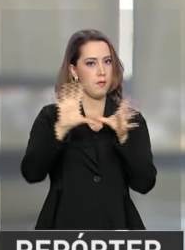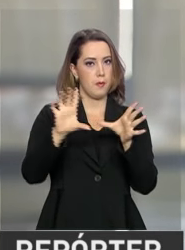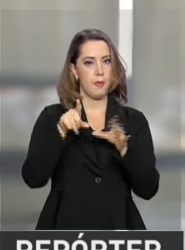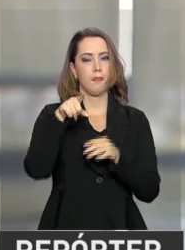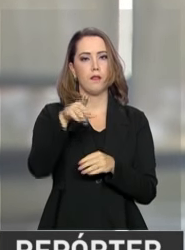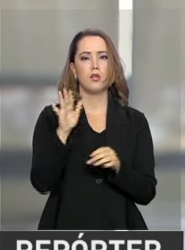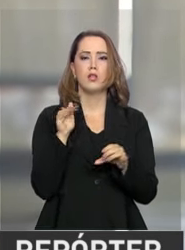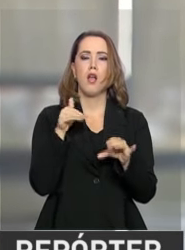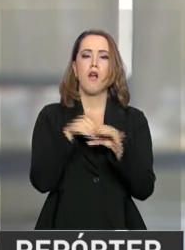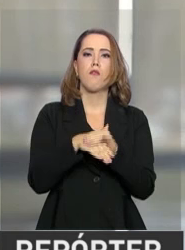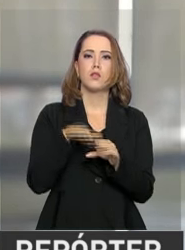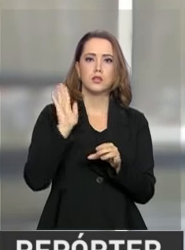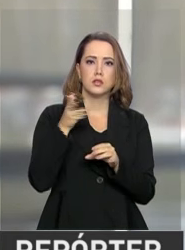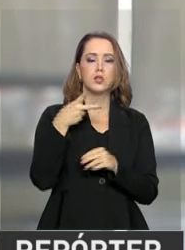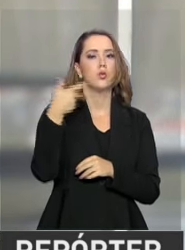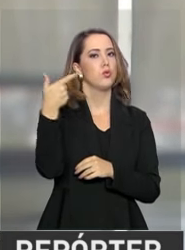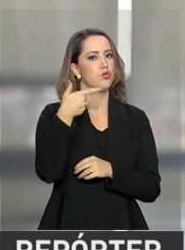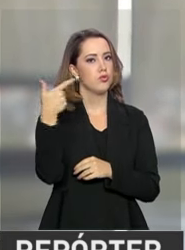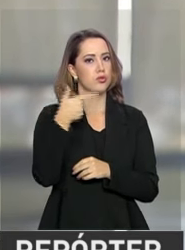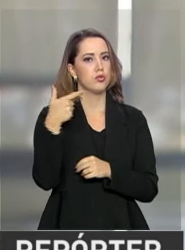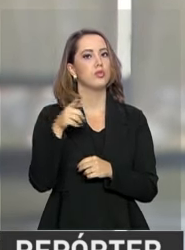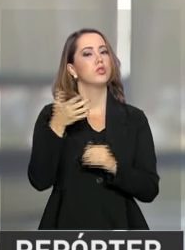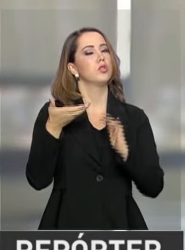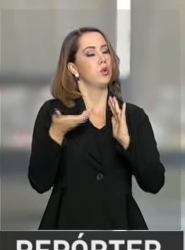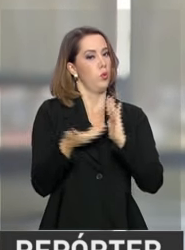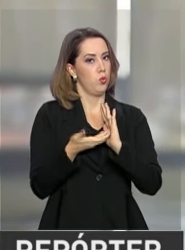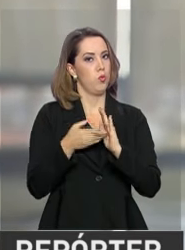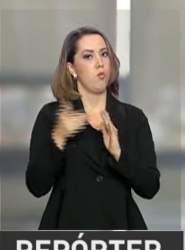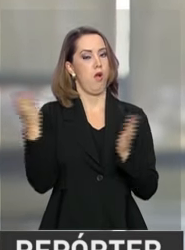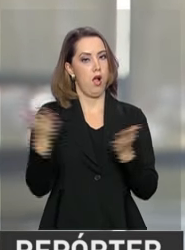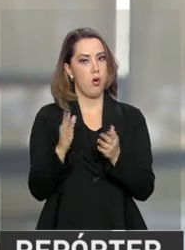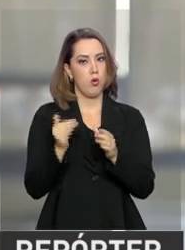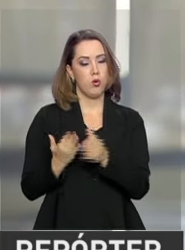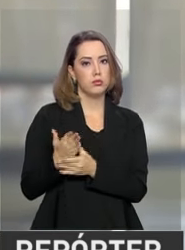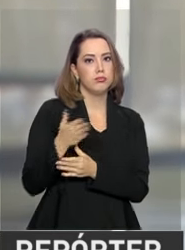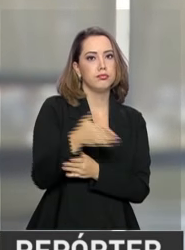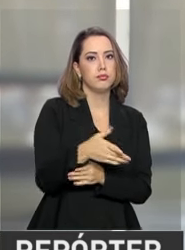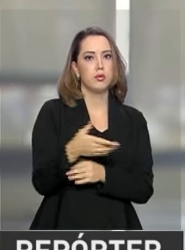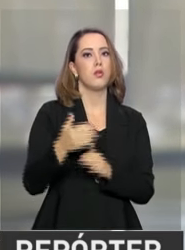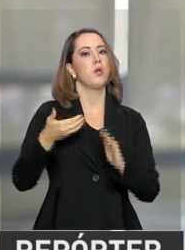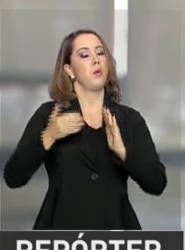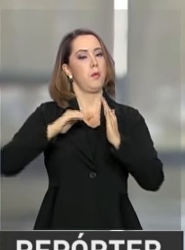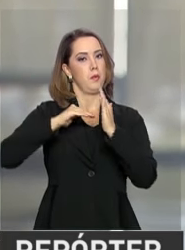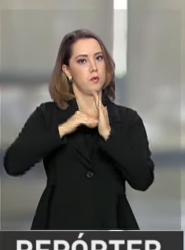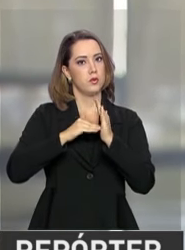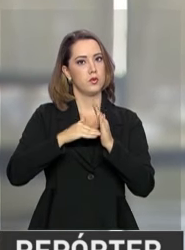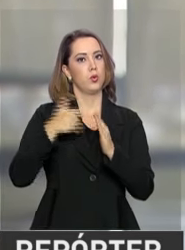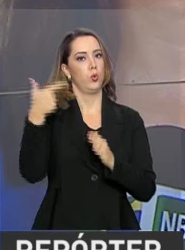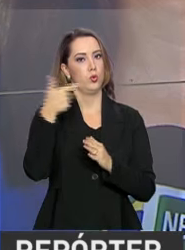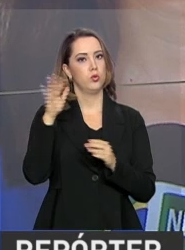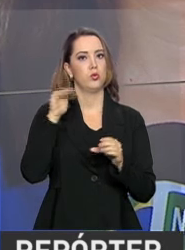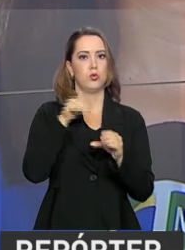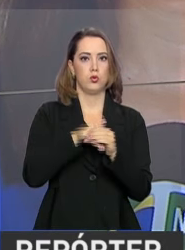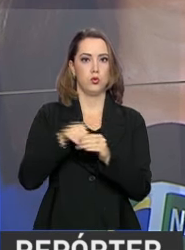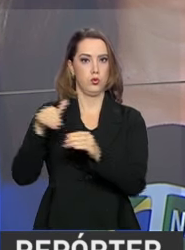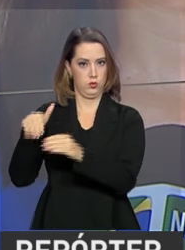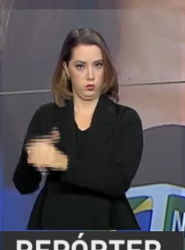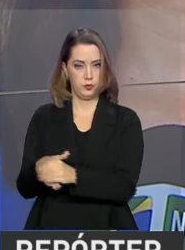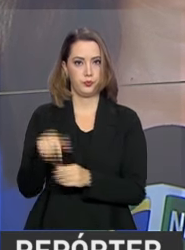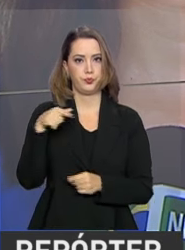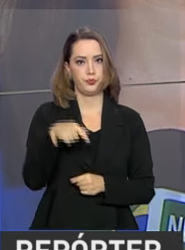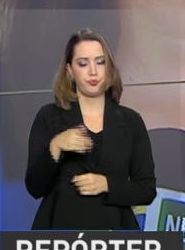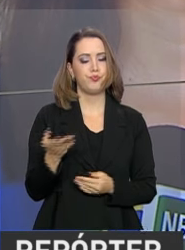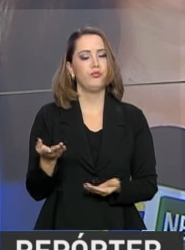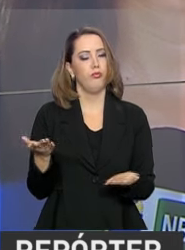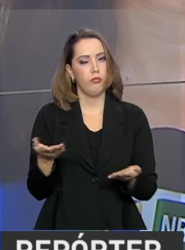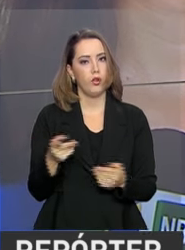câmara dos deputados e agora segue para o senado federal onde também deve ser votada em dois turnos danielle bom paulo hoje o presidente em